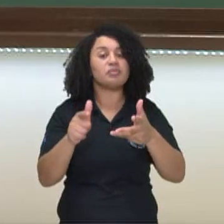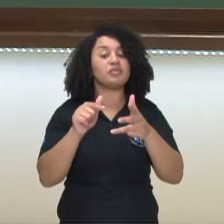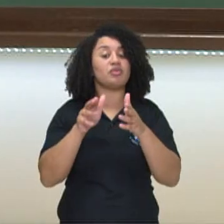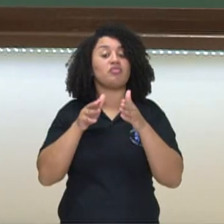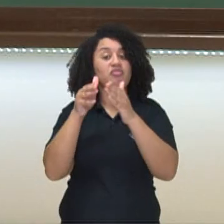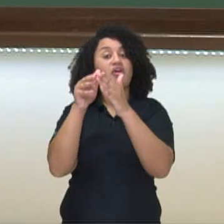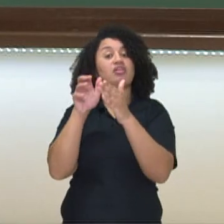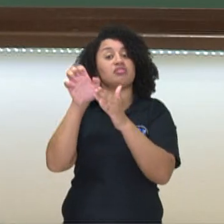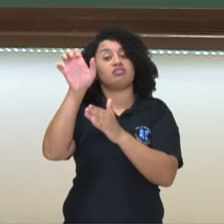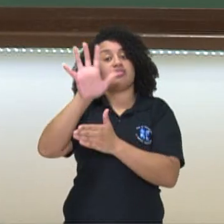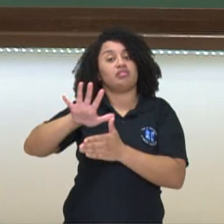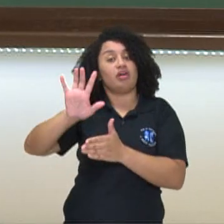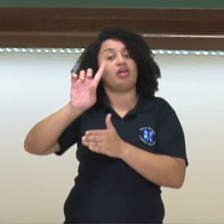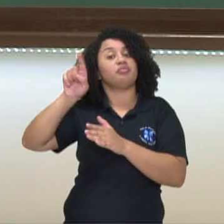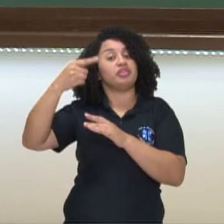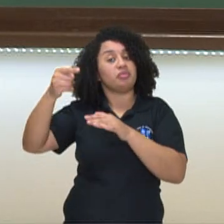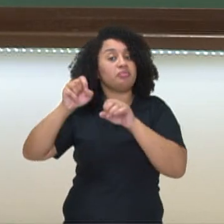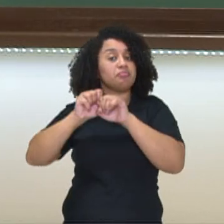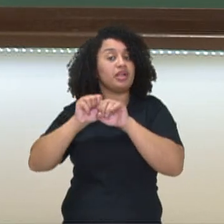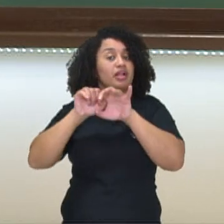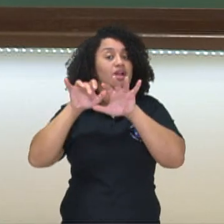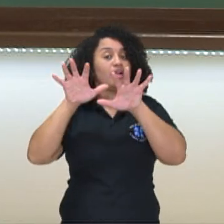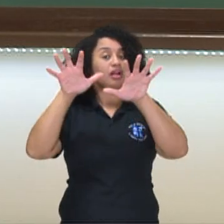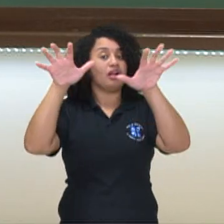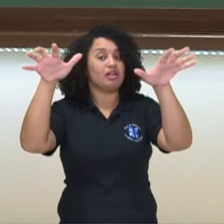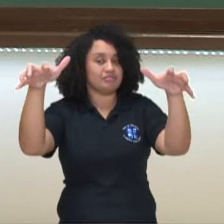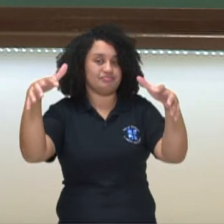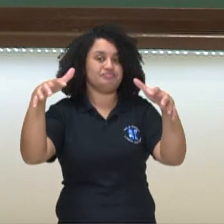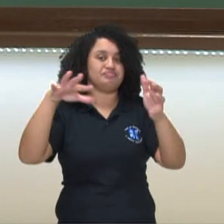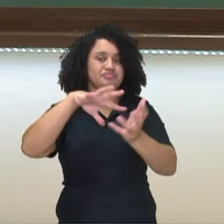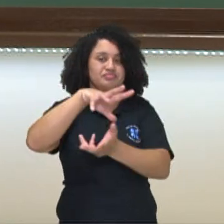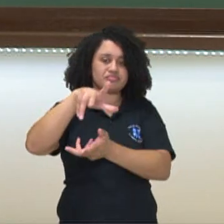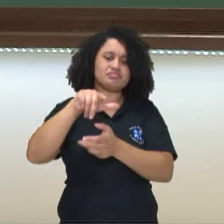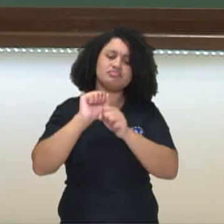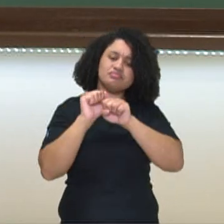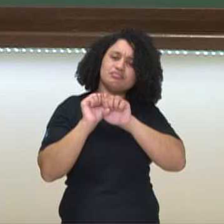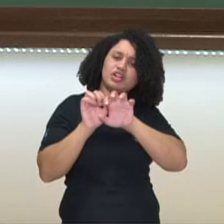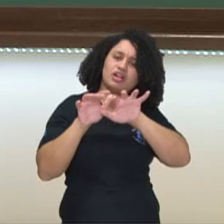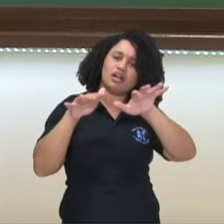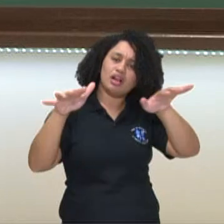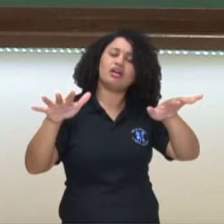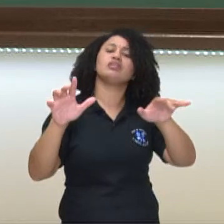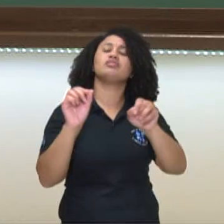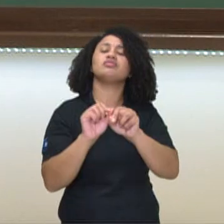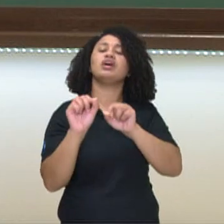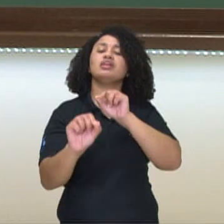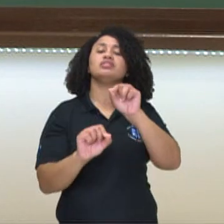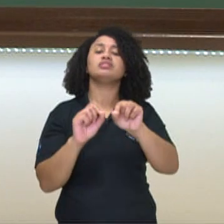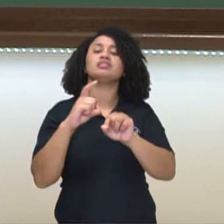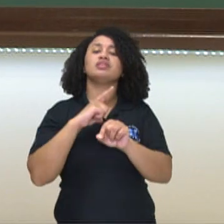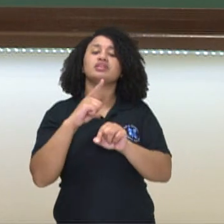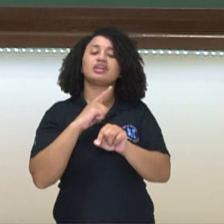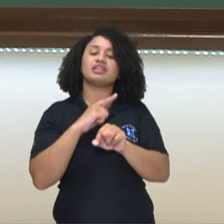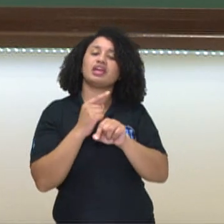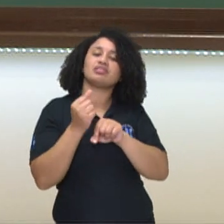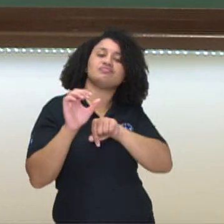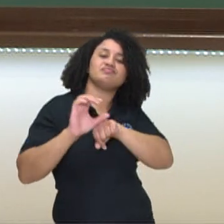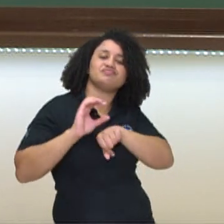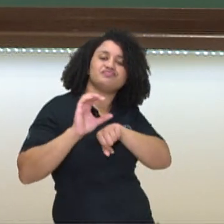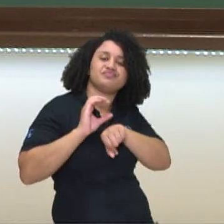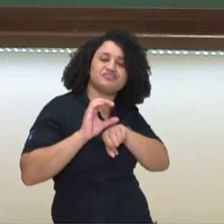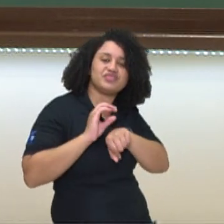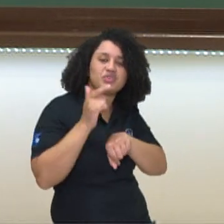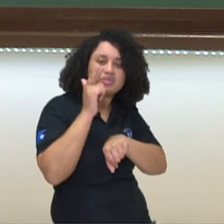que depois vai se espalhando. E esse espalhamento, logicamente, vai propiciar uma grande rentabilidade. Vai